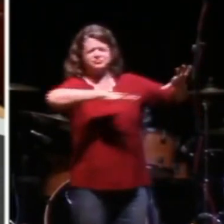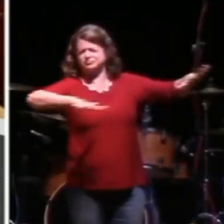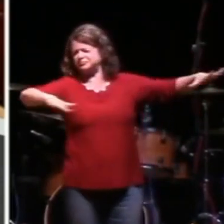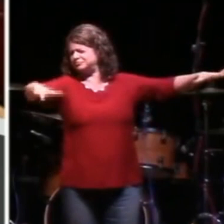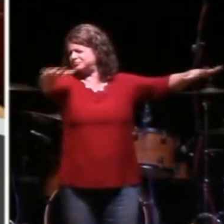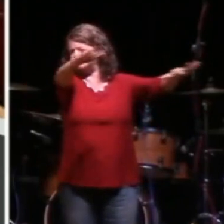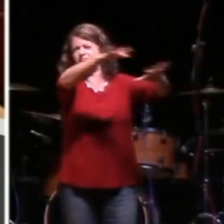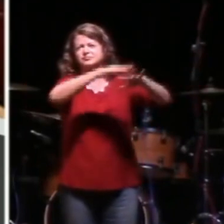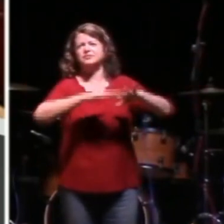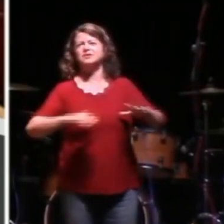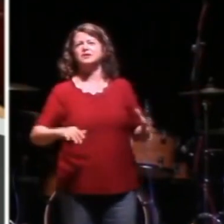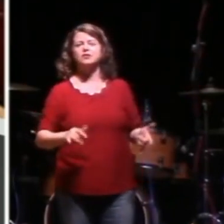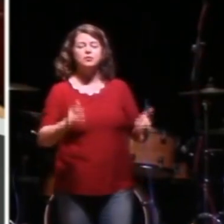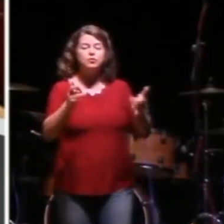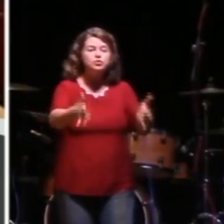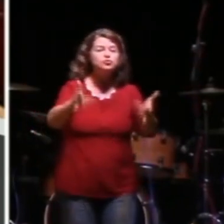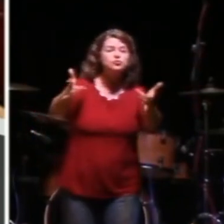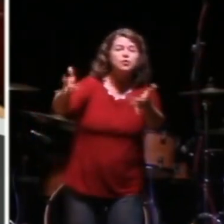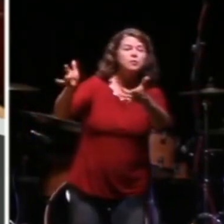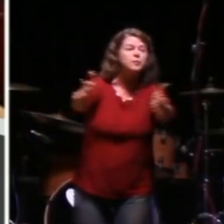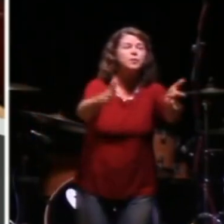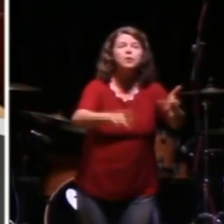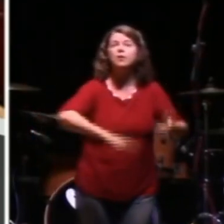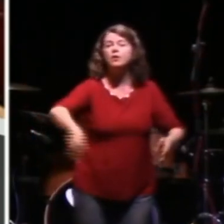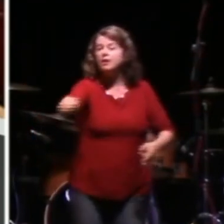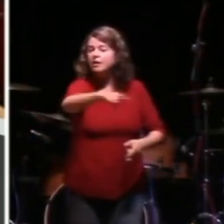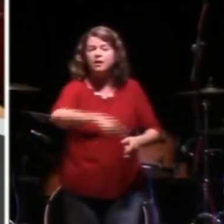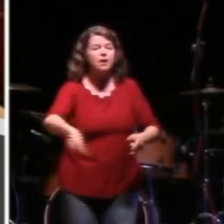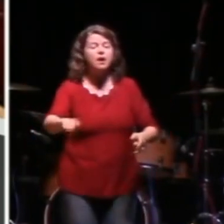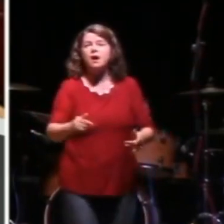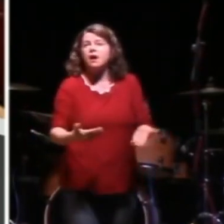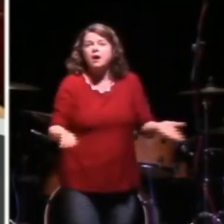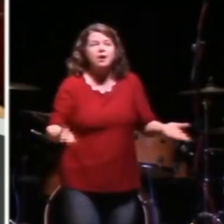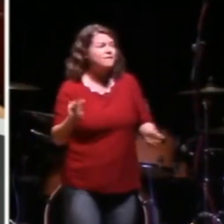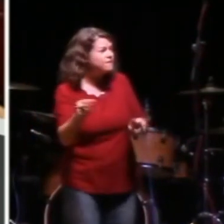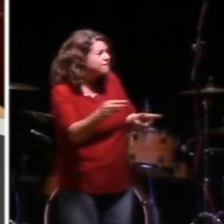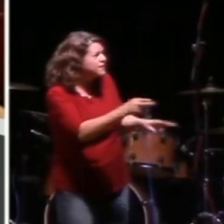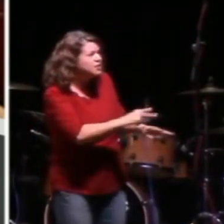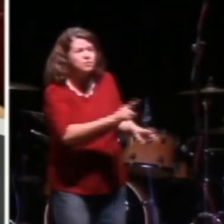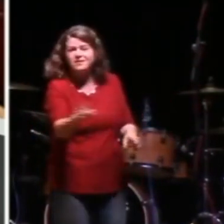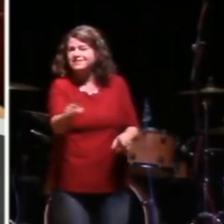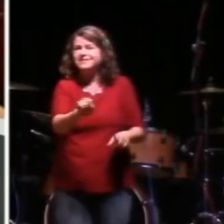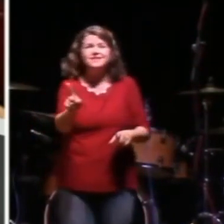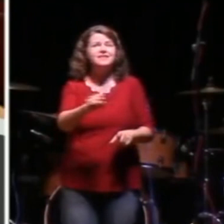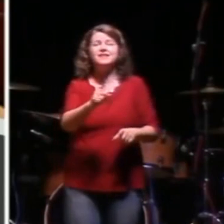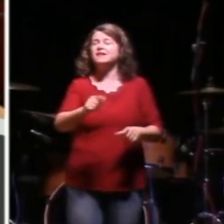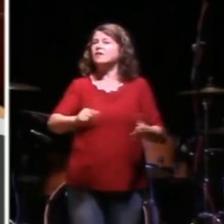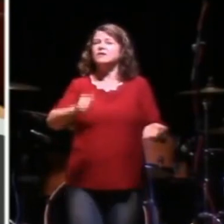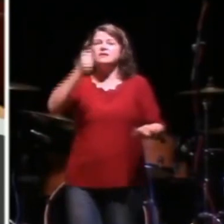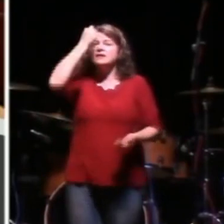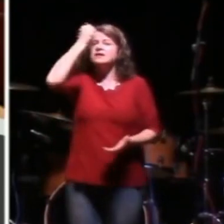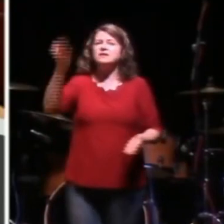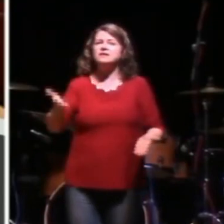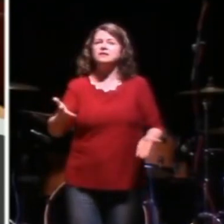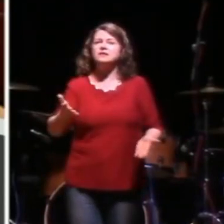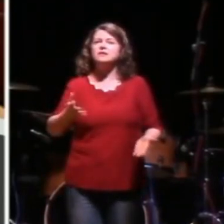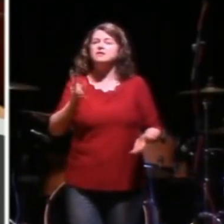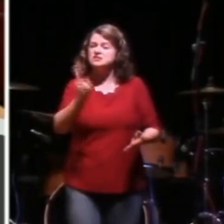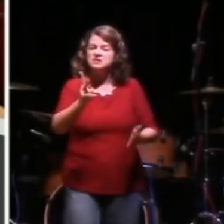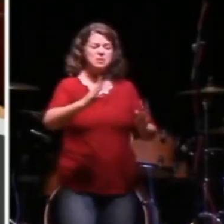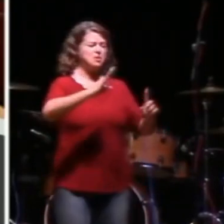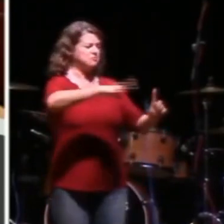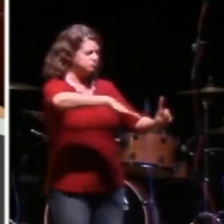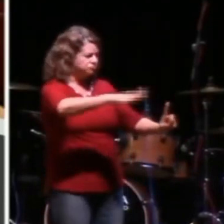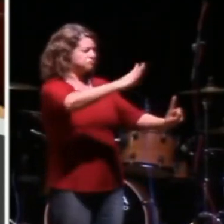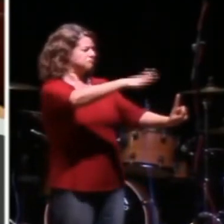assim se arrependeu das suas obras das obras das suas mãos eles não pararam de a dor os sonhos e os